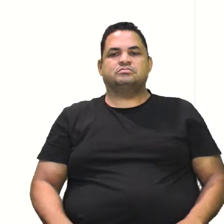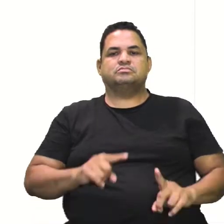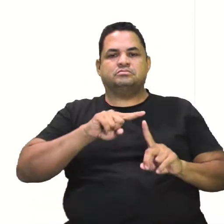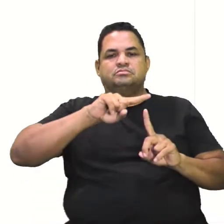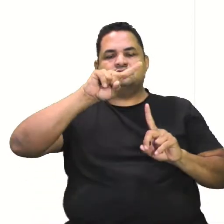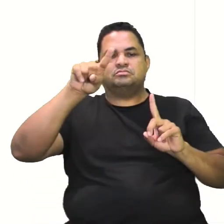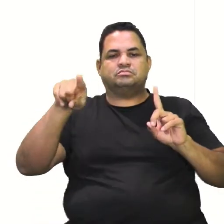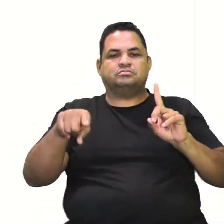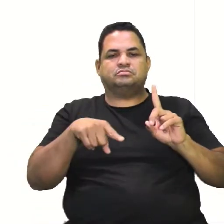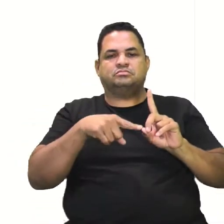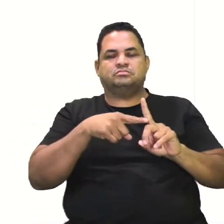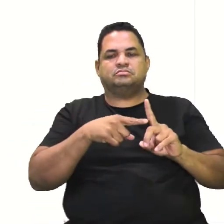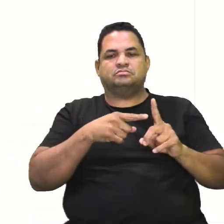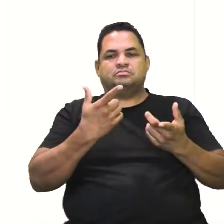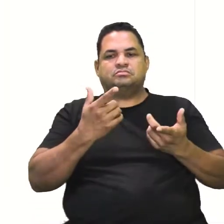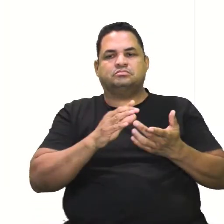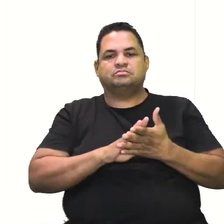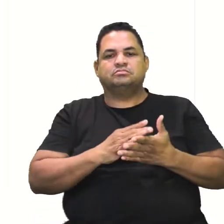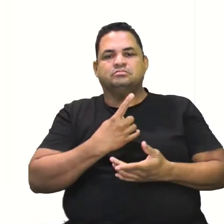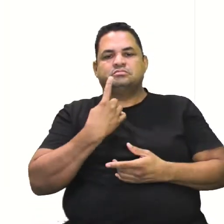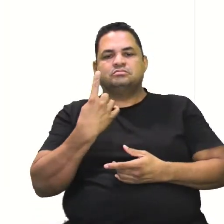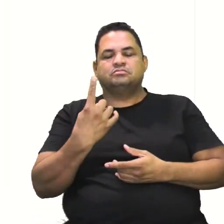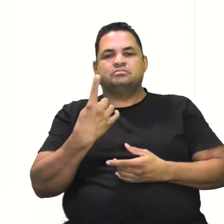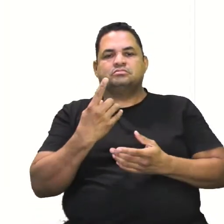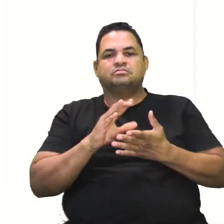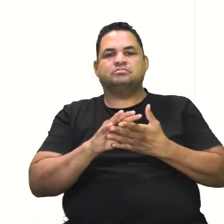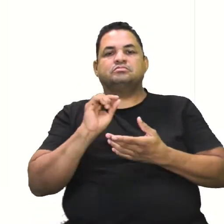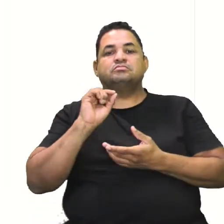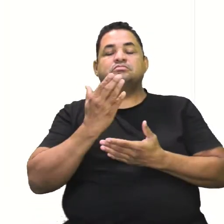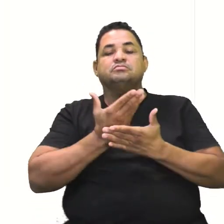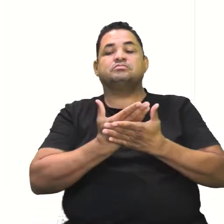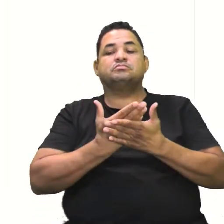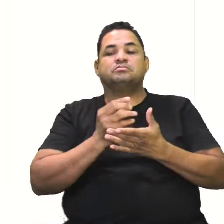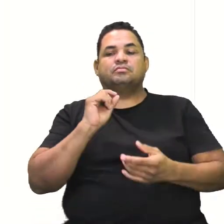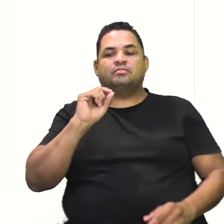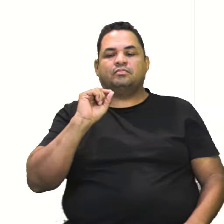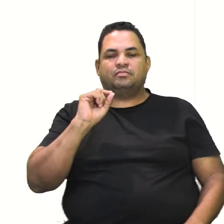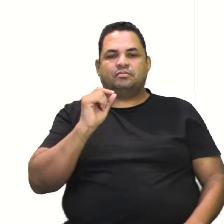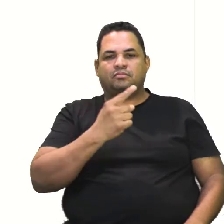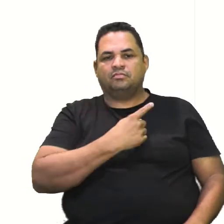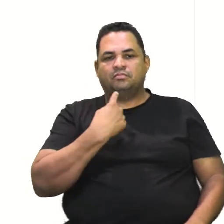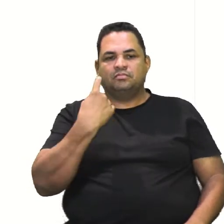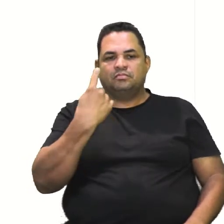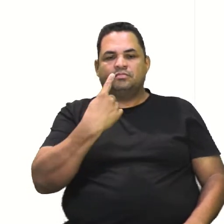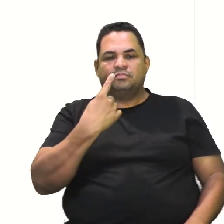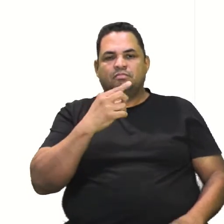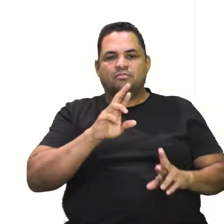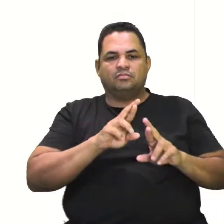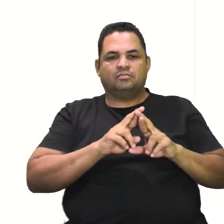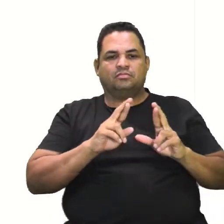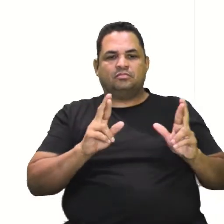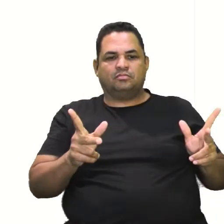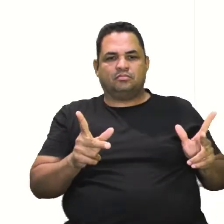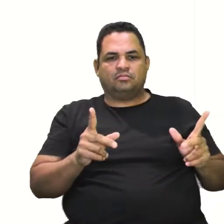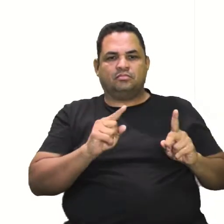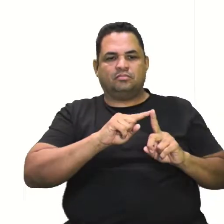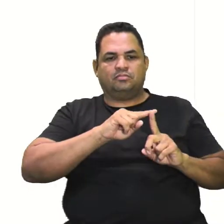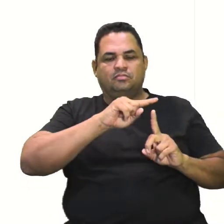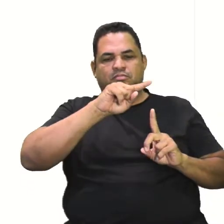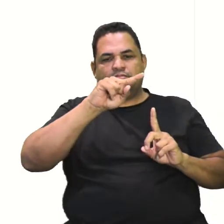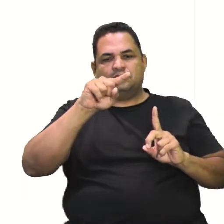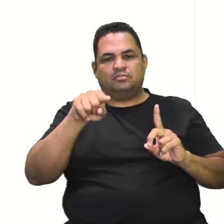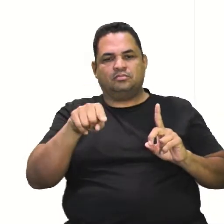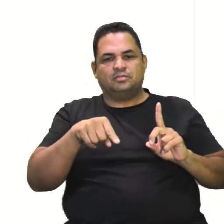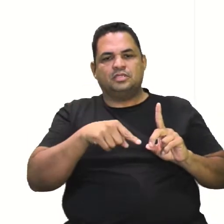Geometria analítica, circunferência na sua parte 1, a gente viu o que mesmo? Vamos lembrar? Nós vimos lá a diferença entre circunferência